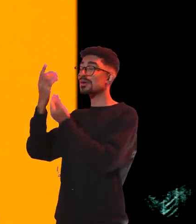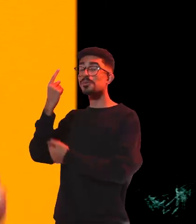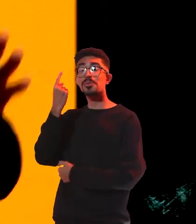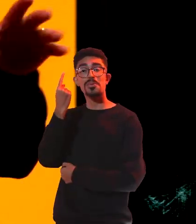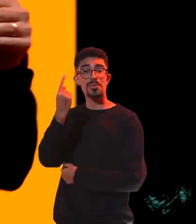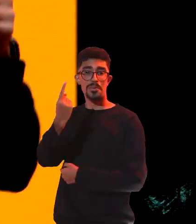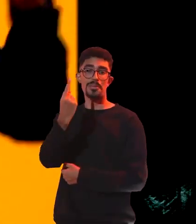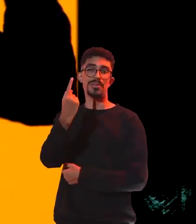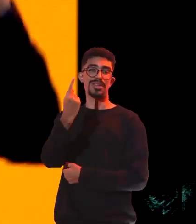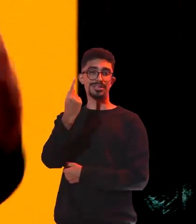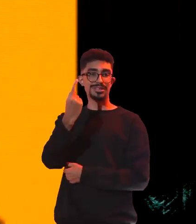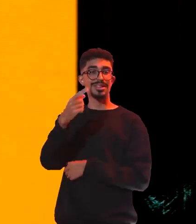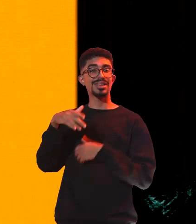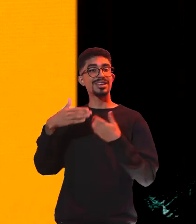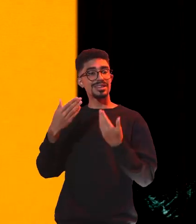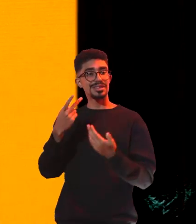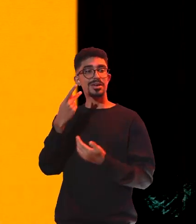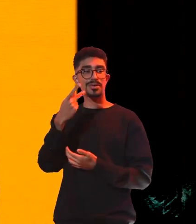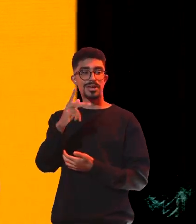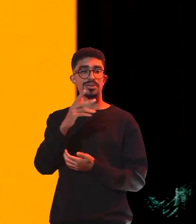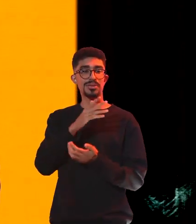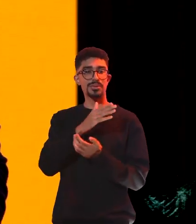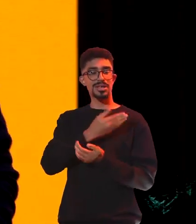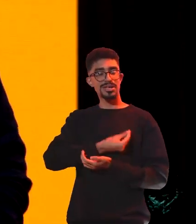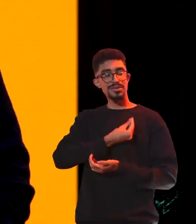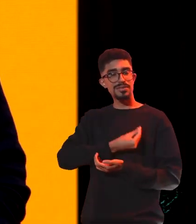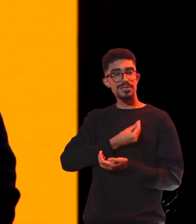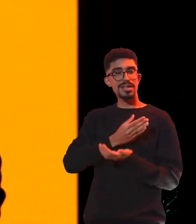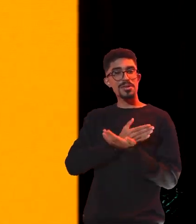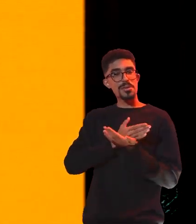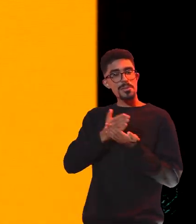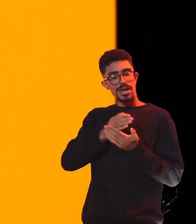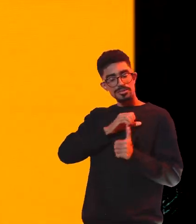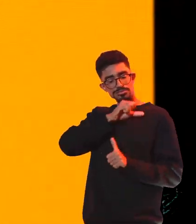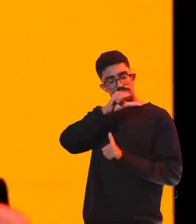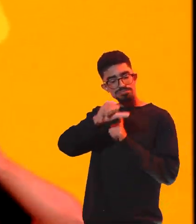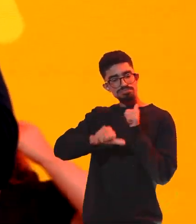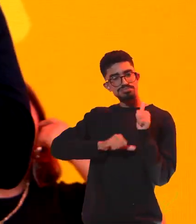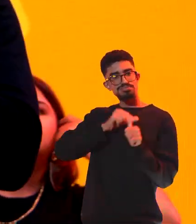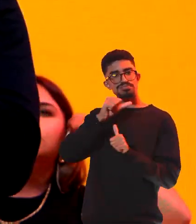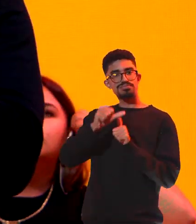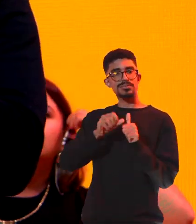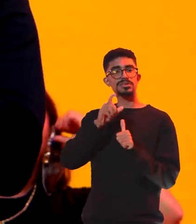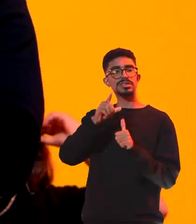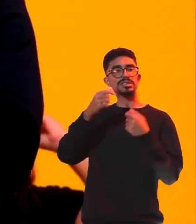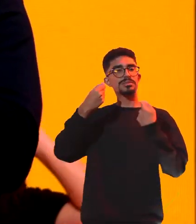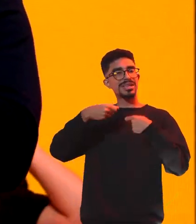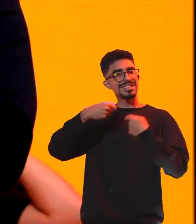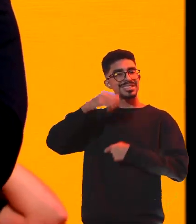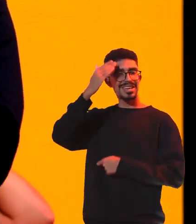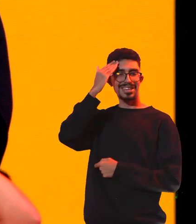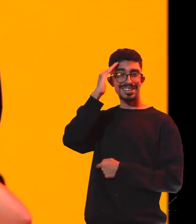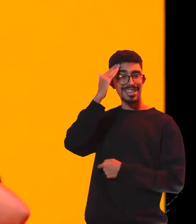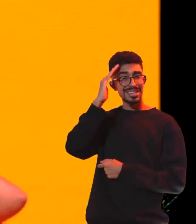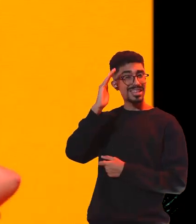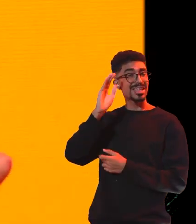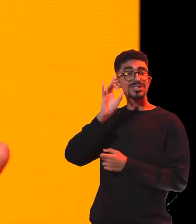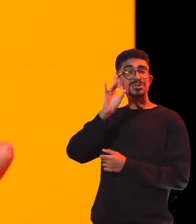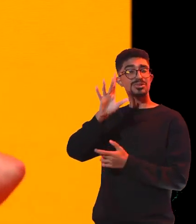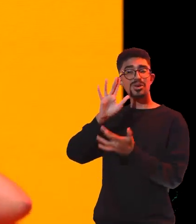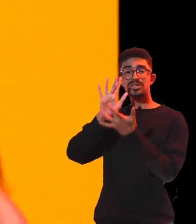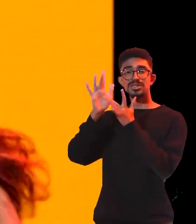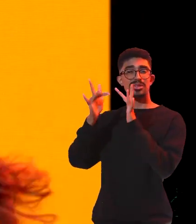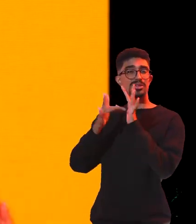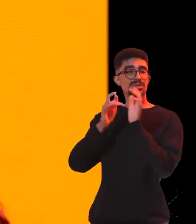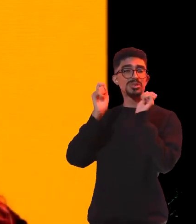vida começa a ser transformada. Mas você precisa entender que Jesus é seu Salvador. Faz dele o